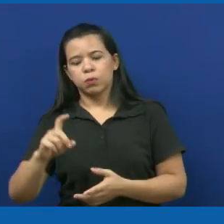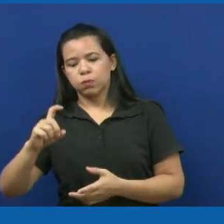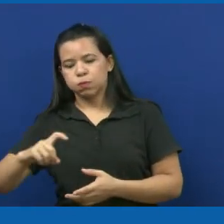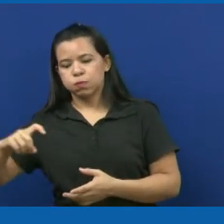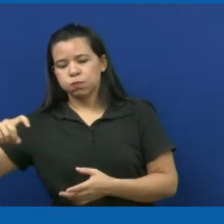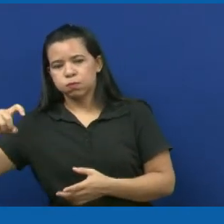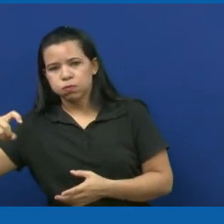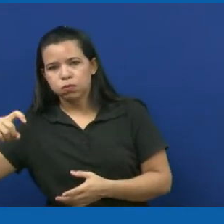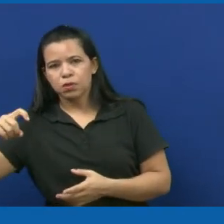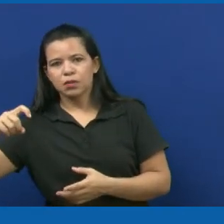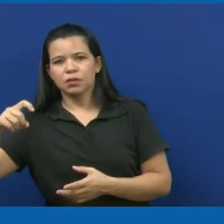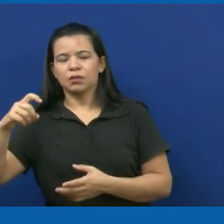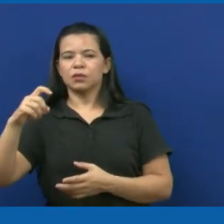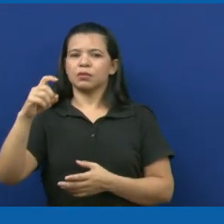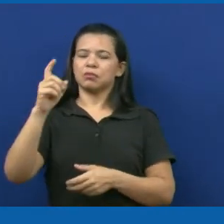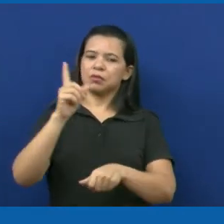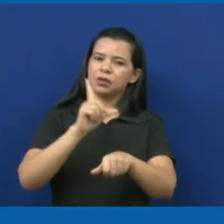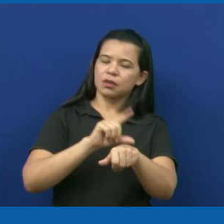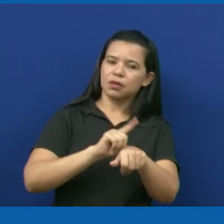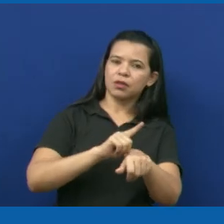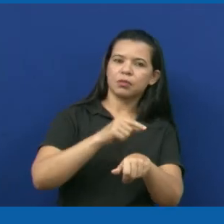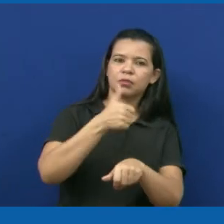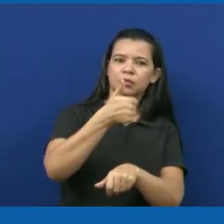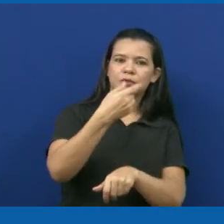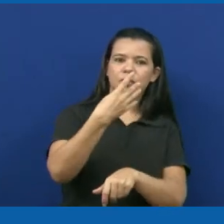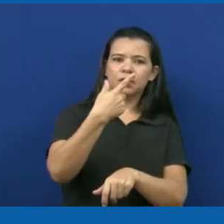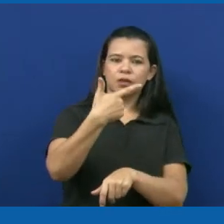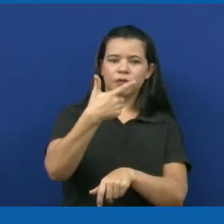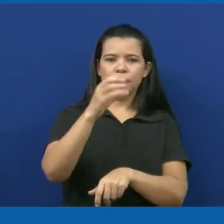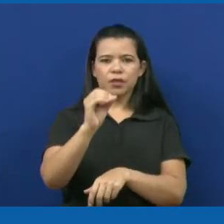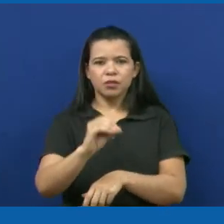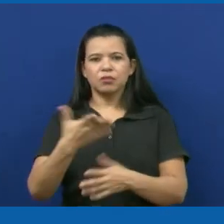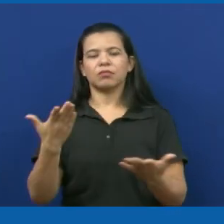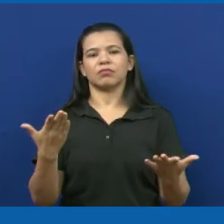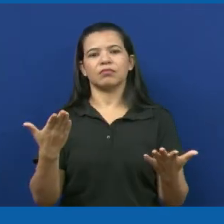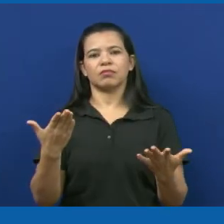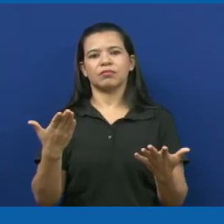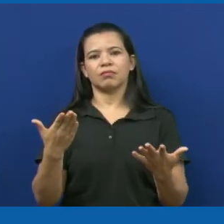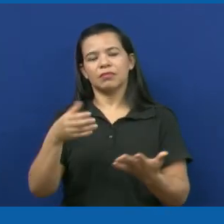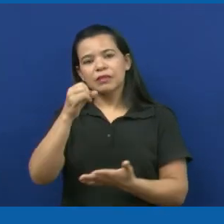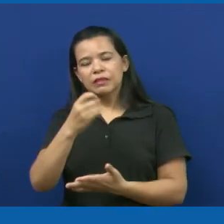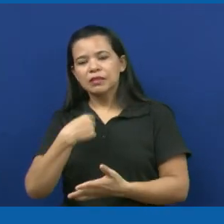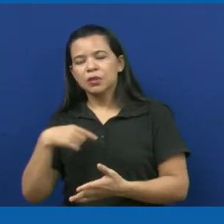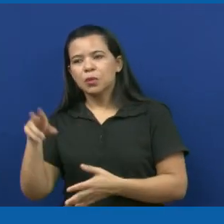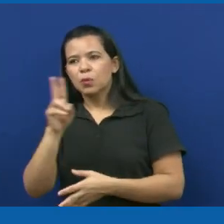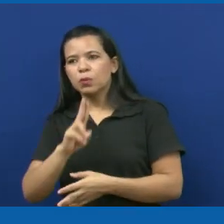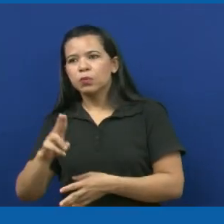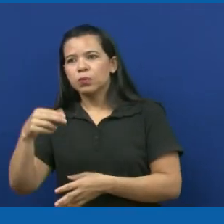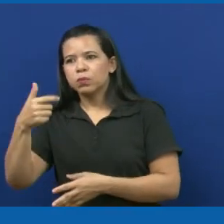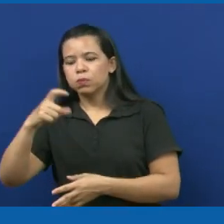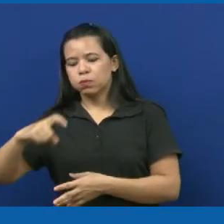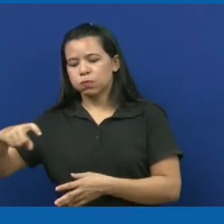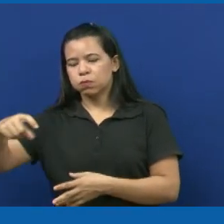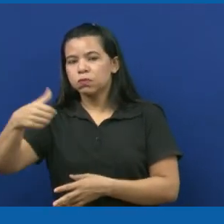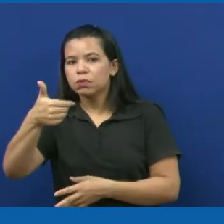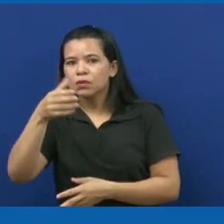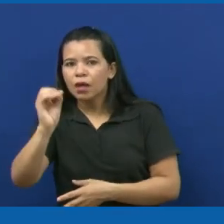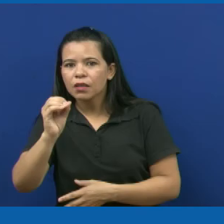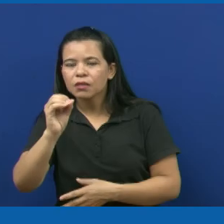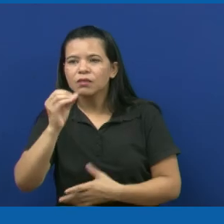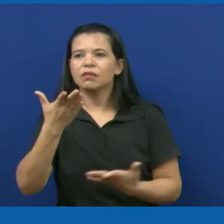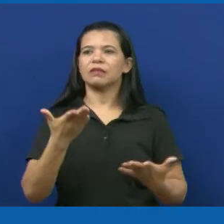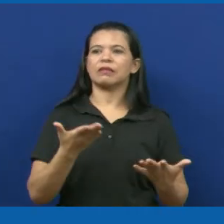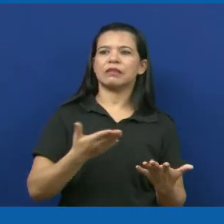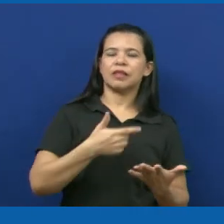utilizo 10 torneiras, eu gasto 24 minutos. Então perceba, de 2 para 10, eu multipliquei por 5 a minha quantidade de